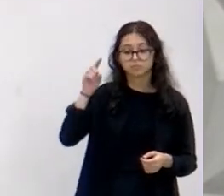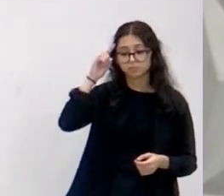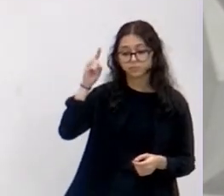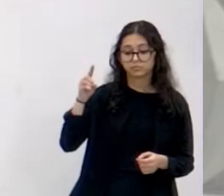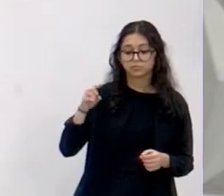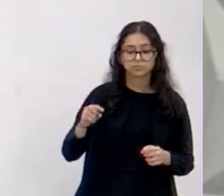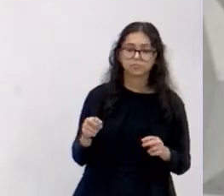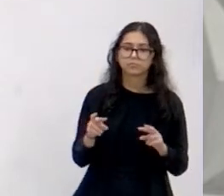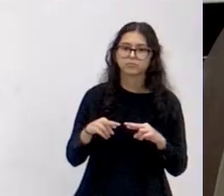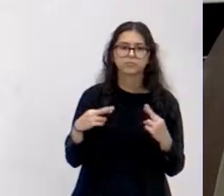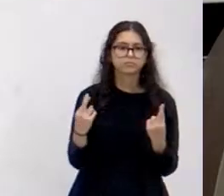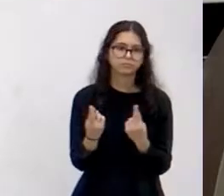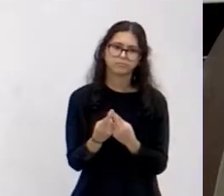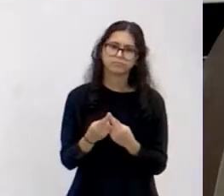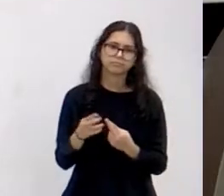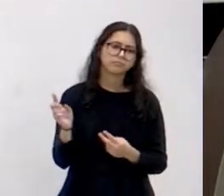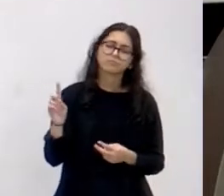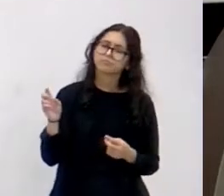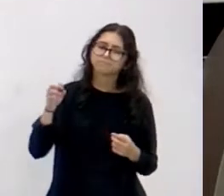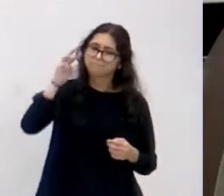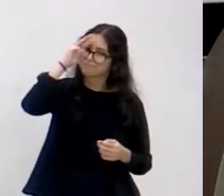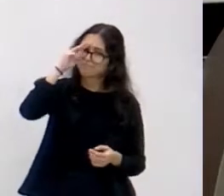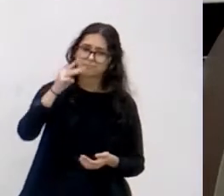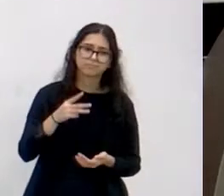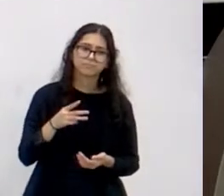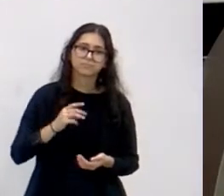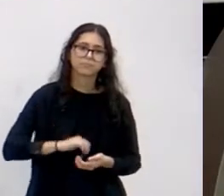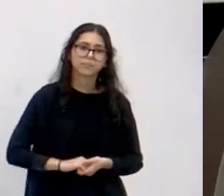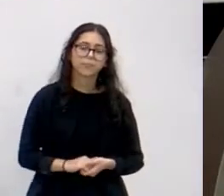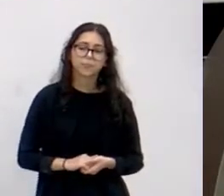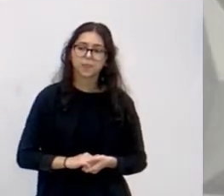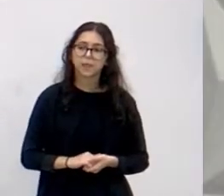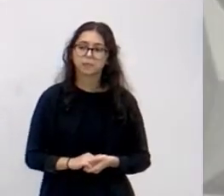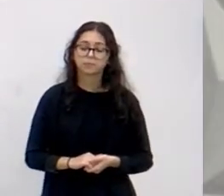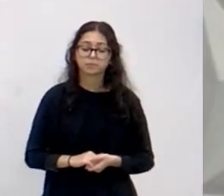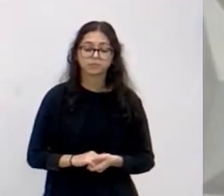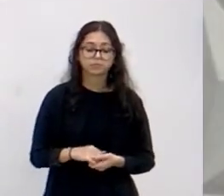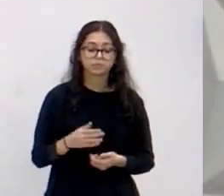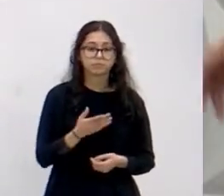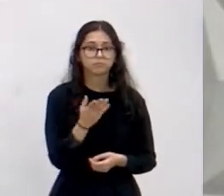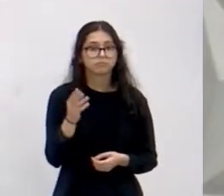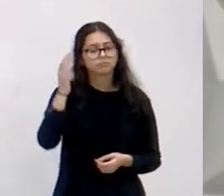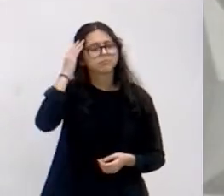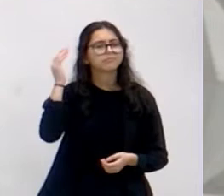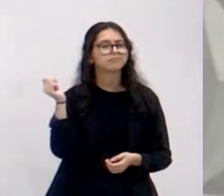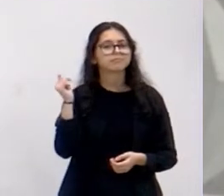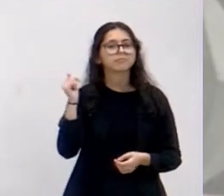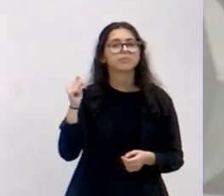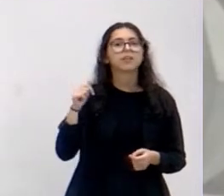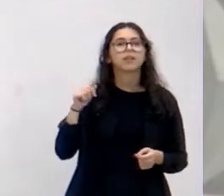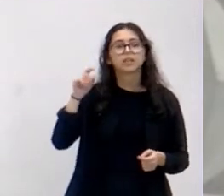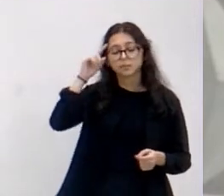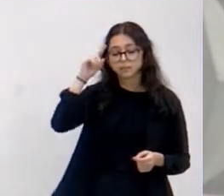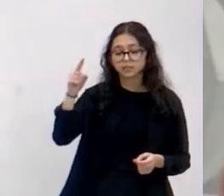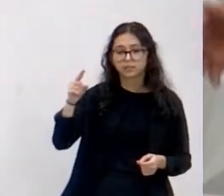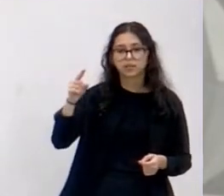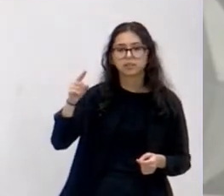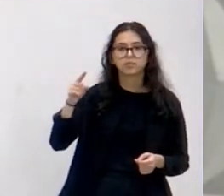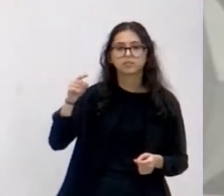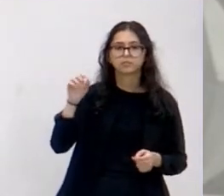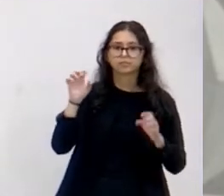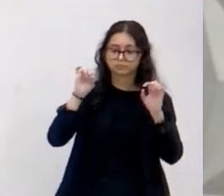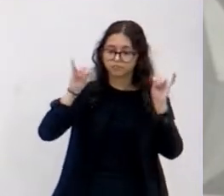não era Acabe não era capistas podem mais numa situação dessa que quem mandava era rainha e não era o Rei